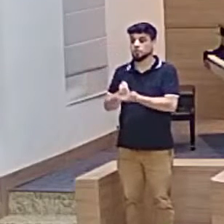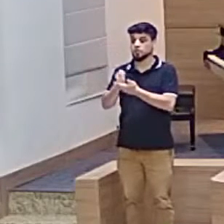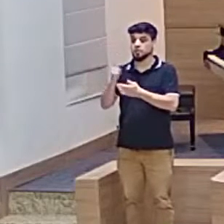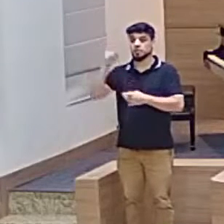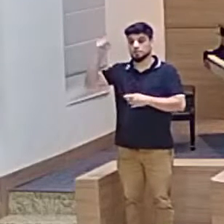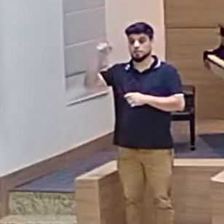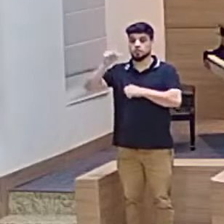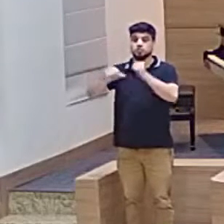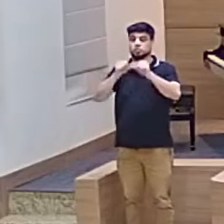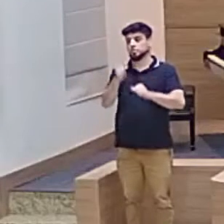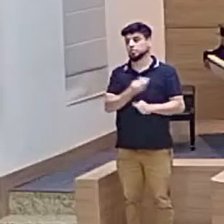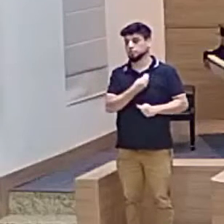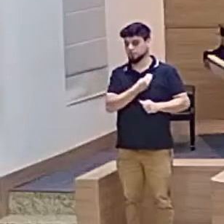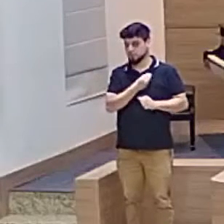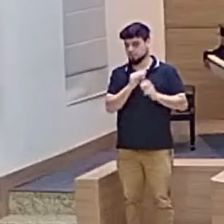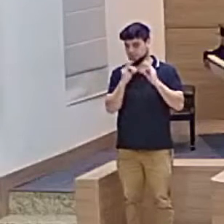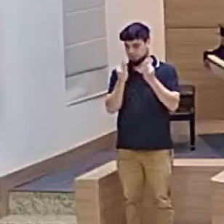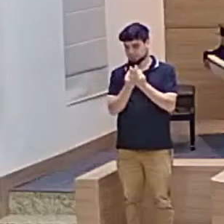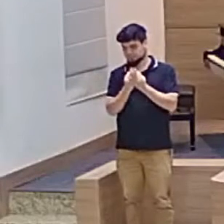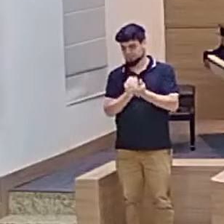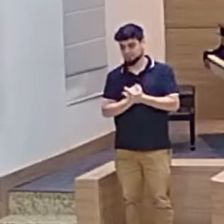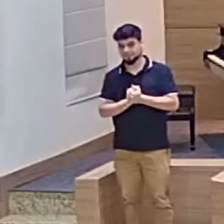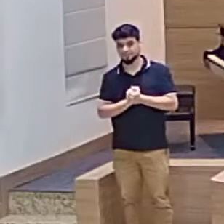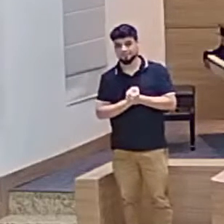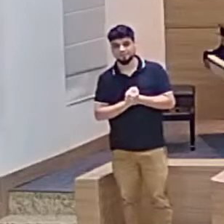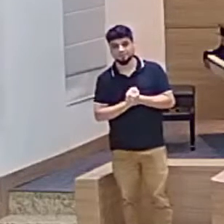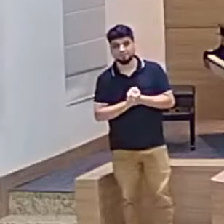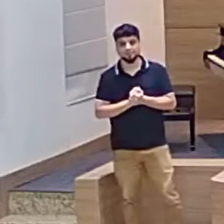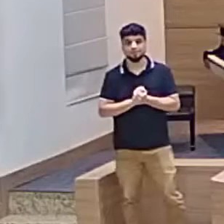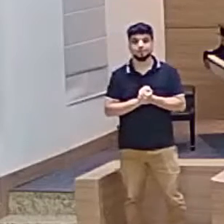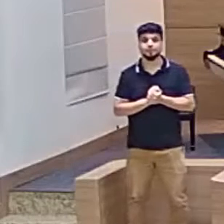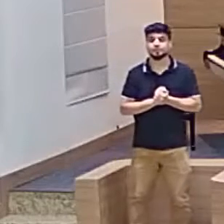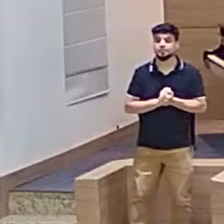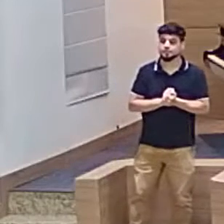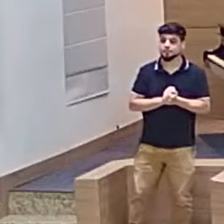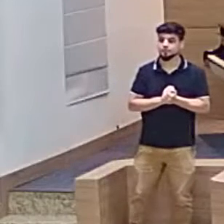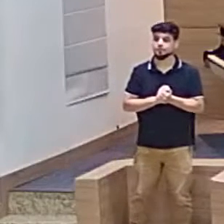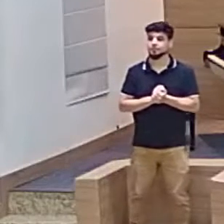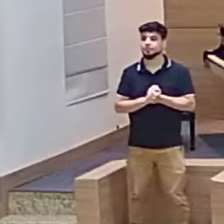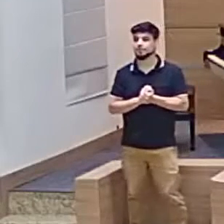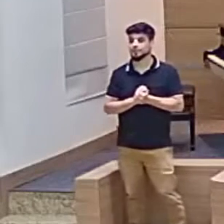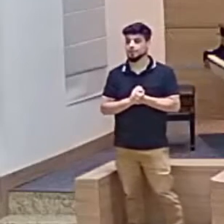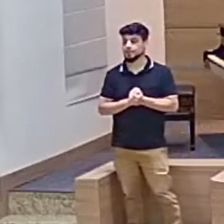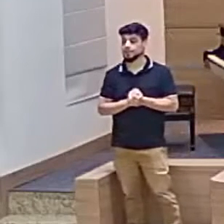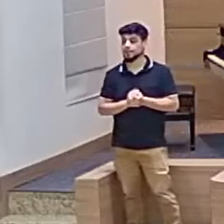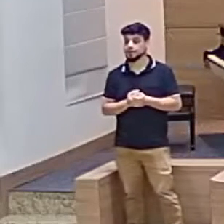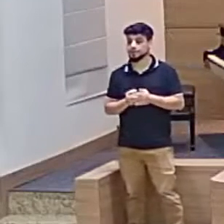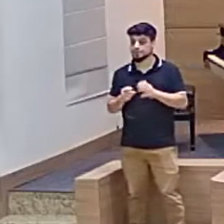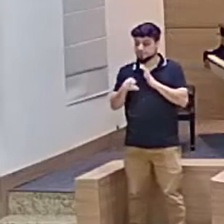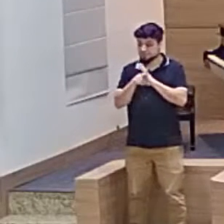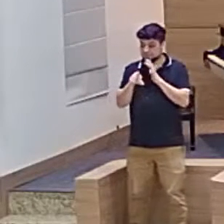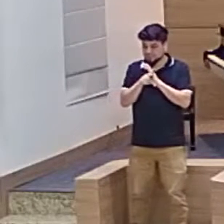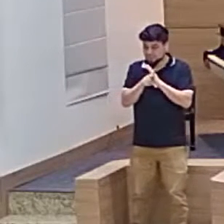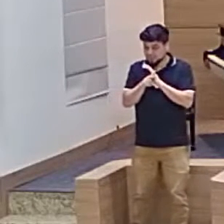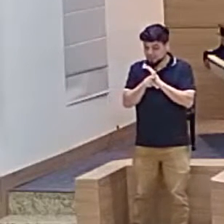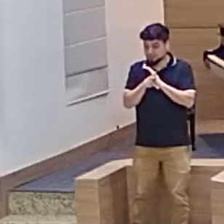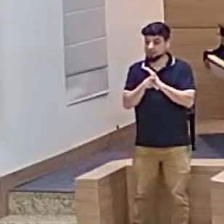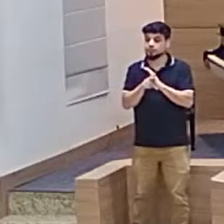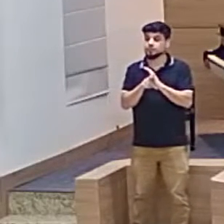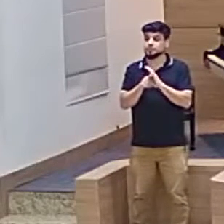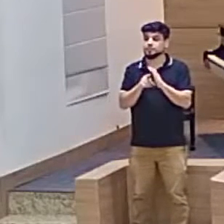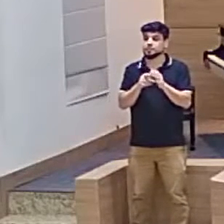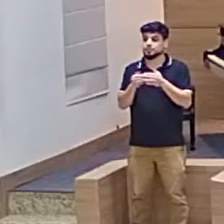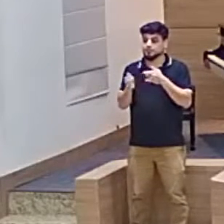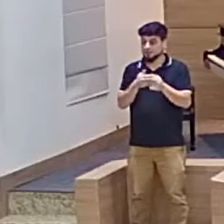vida da sua família pneu senhor mas tem 6 ao senhor não apenas de maneira estereotipada mas sim de maneira